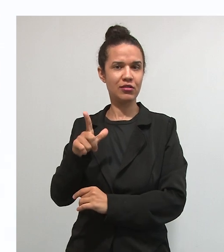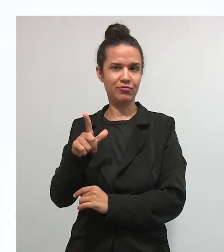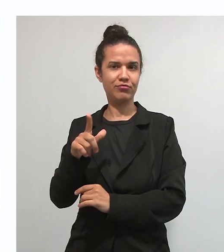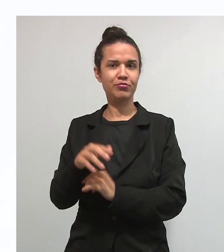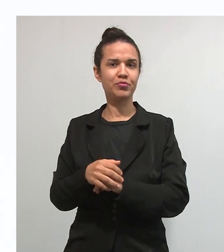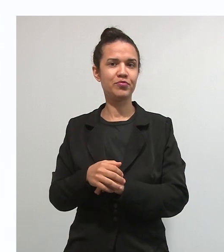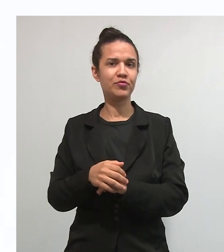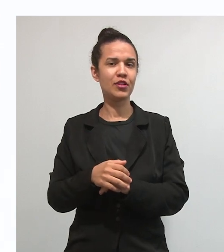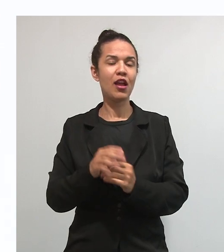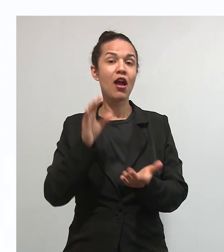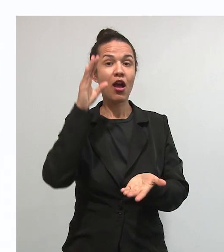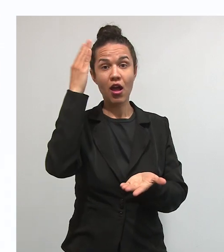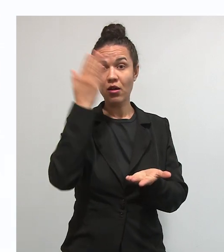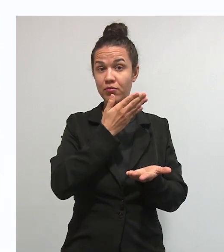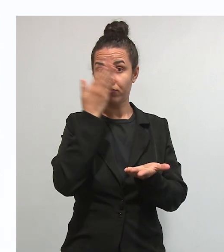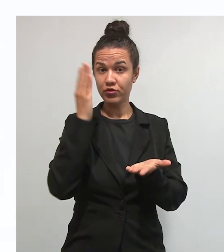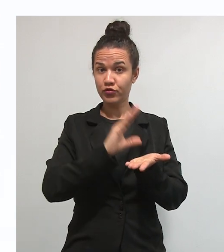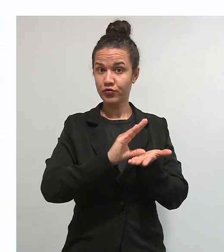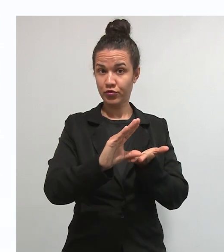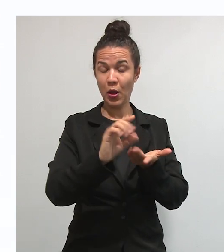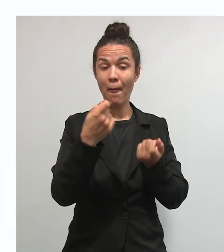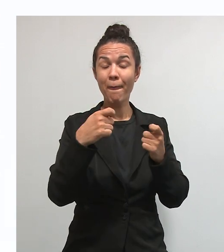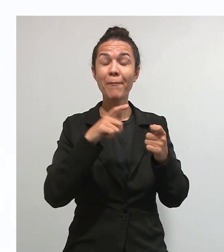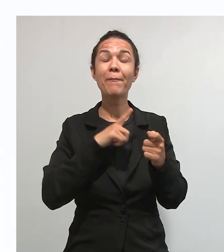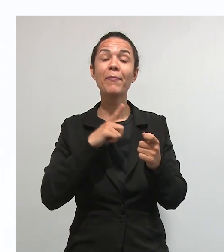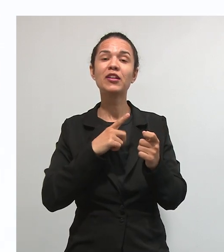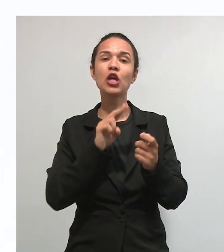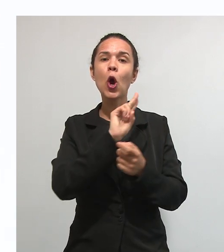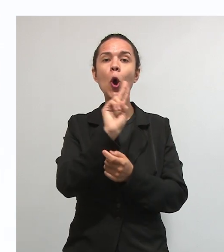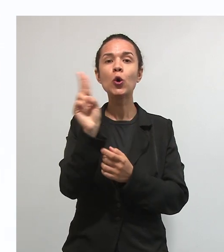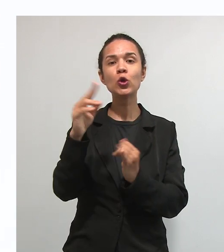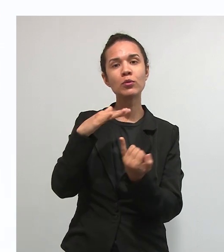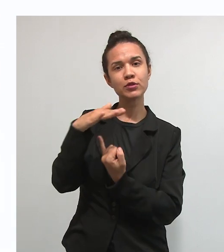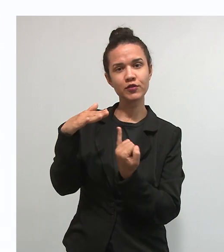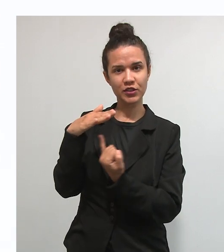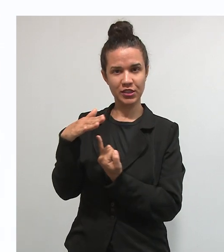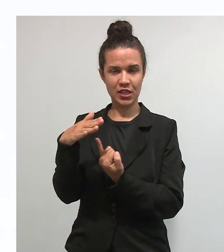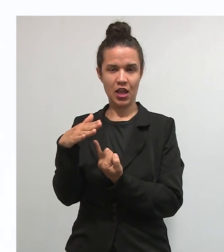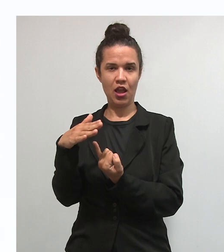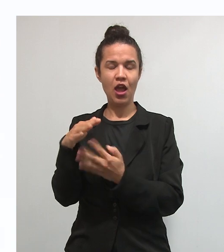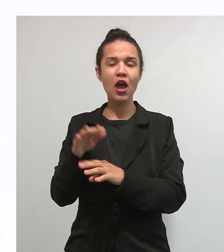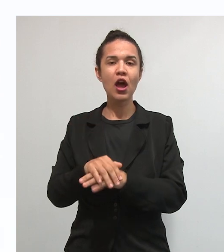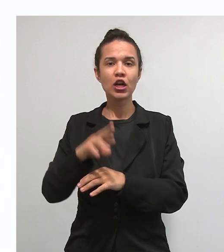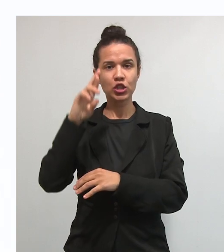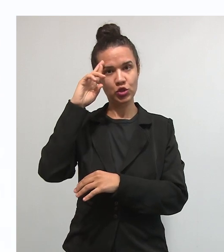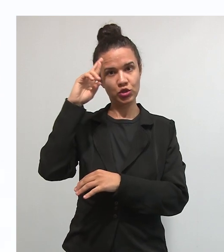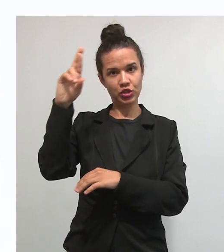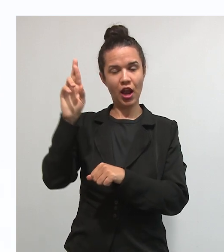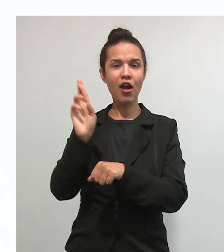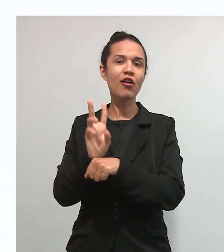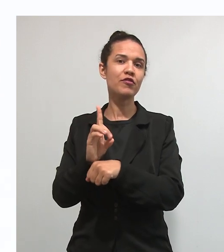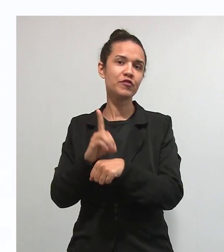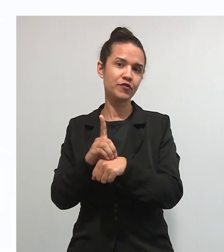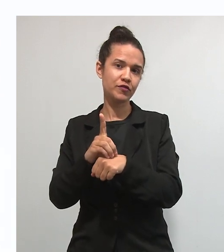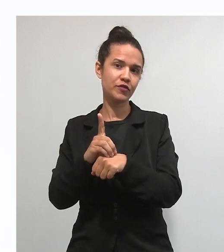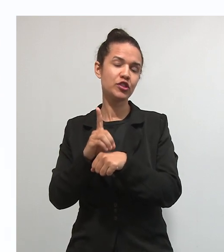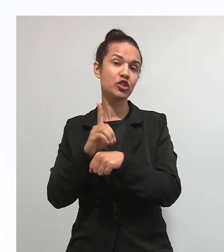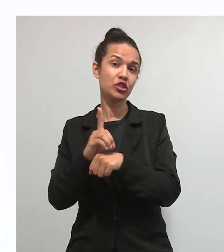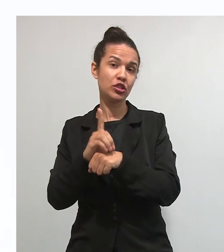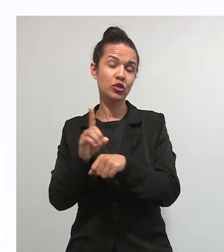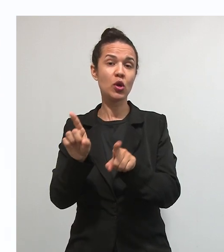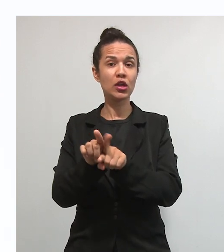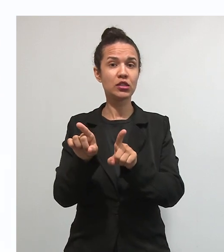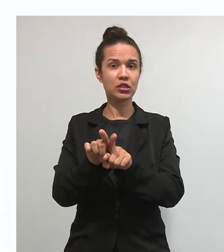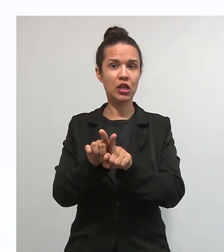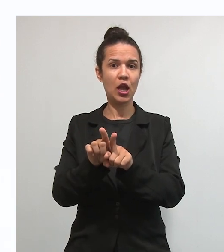a identificação, tá, do setor público, da autoridade responsável e do